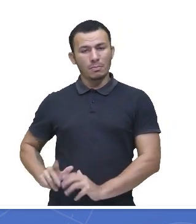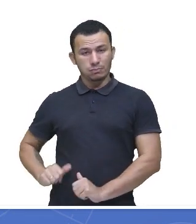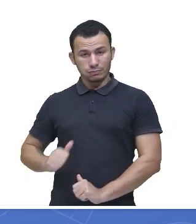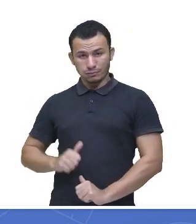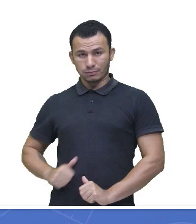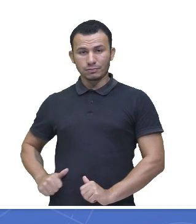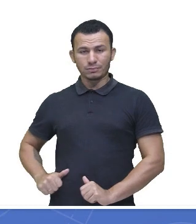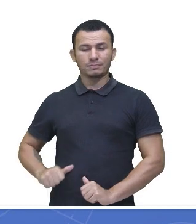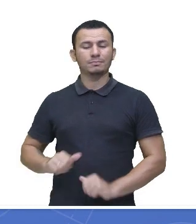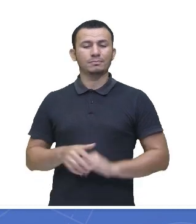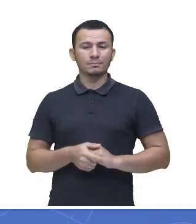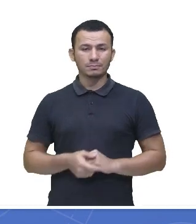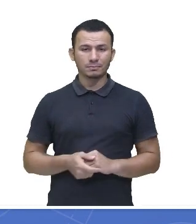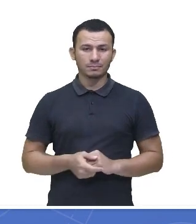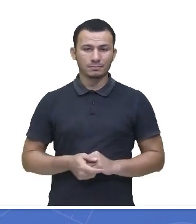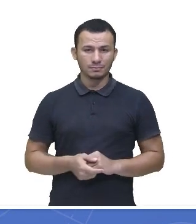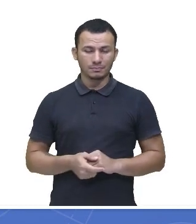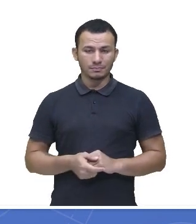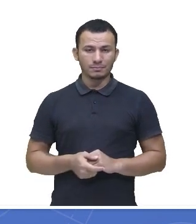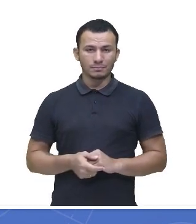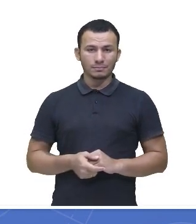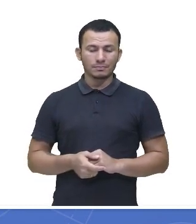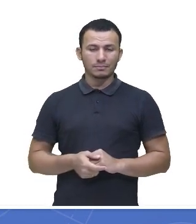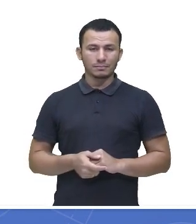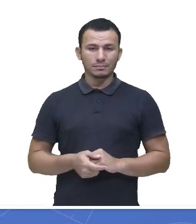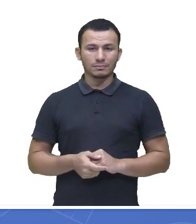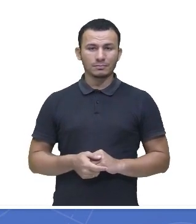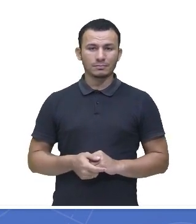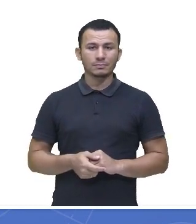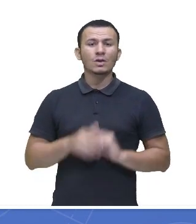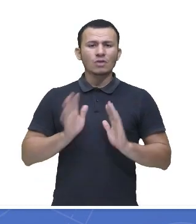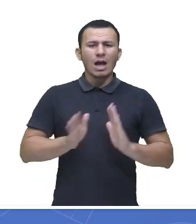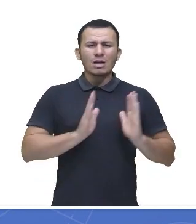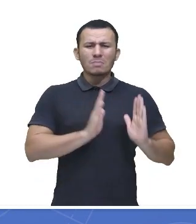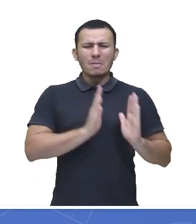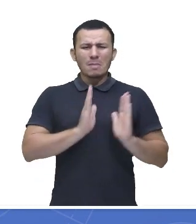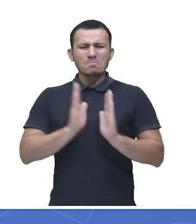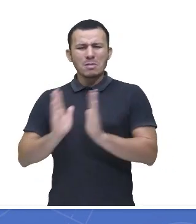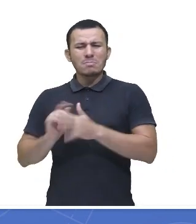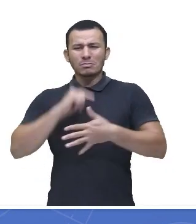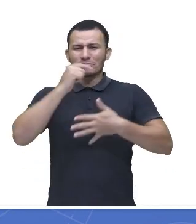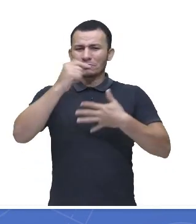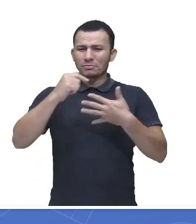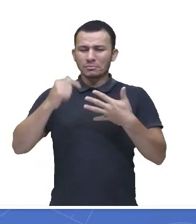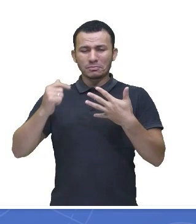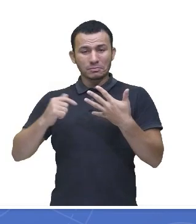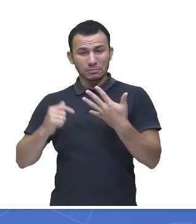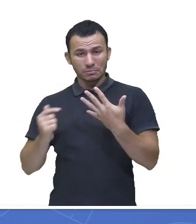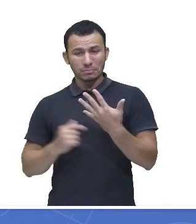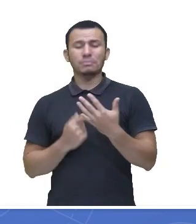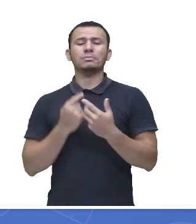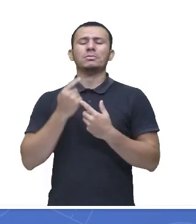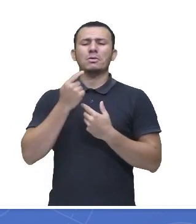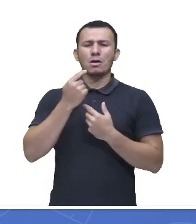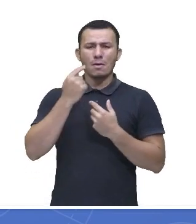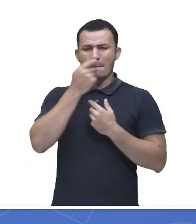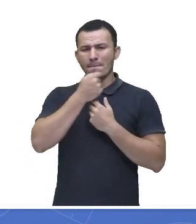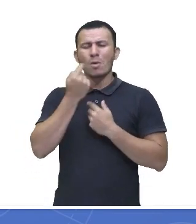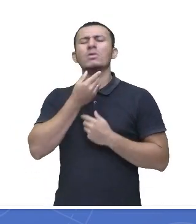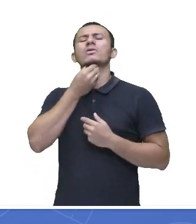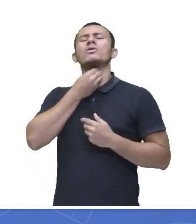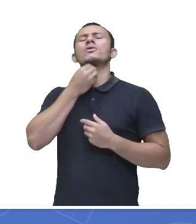acumular, ok? Passamos por todo o nosso tubo digestório, boca, faringe,